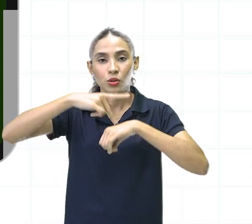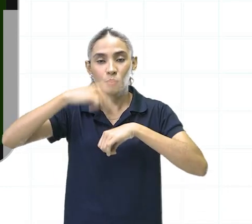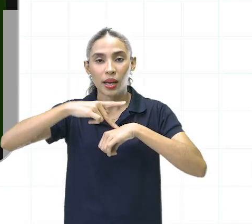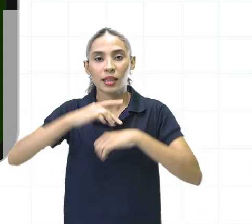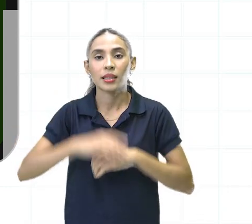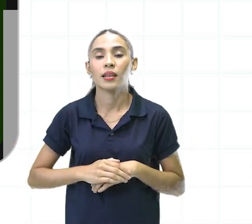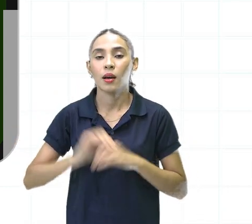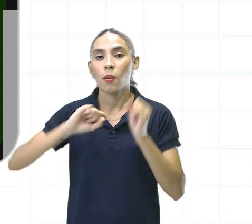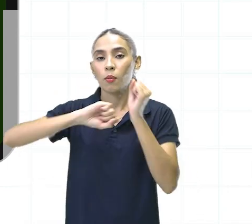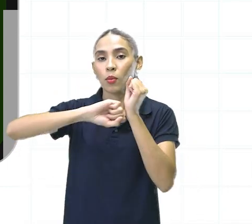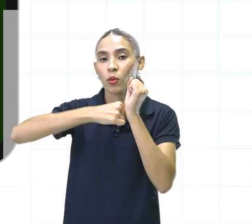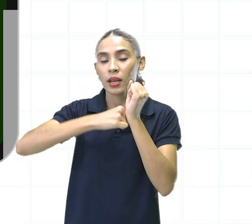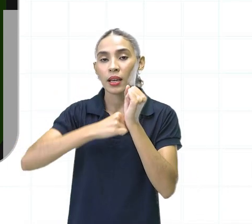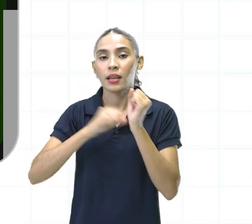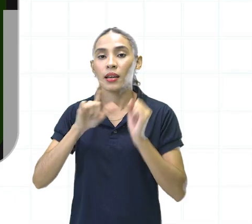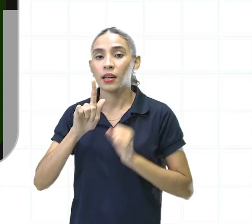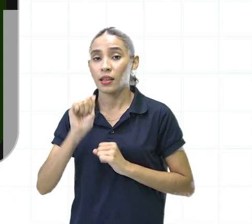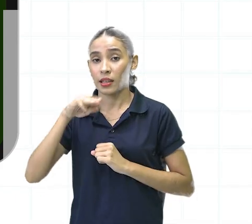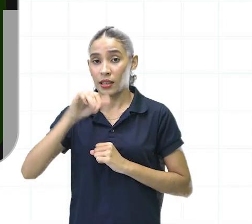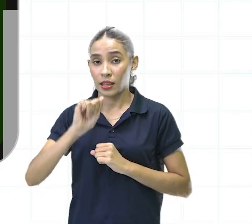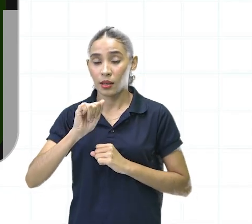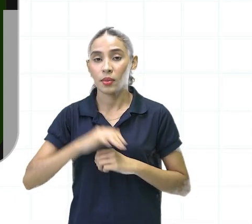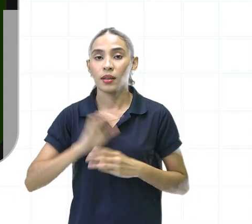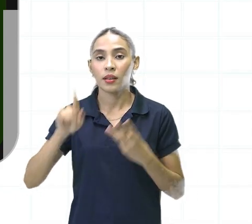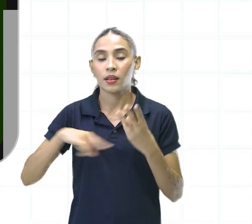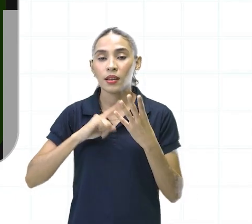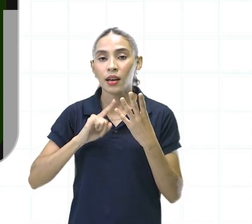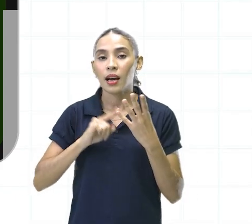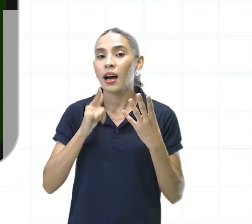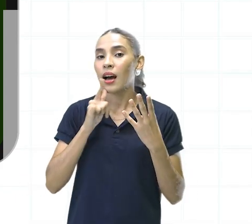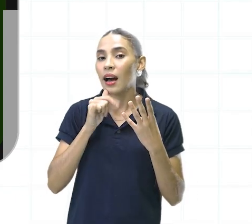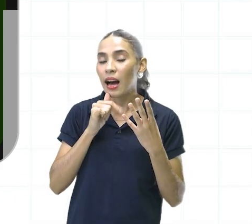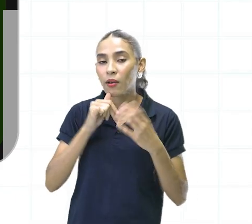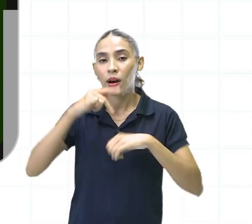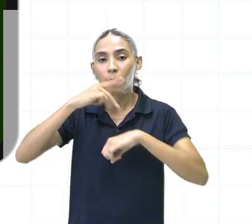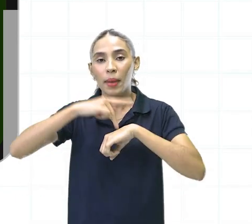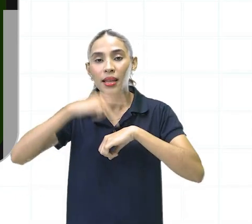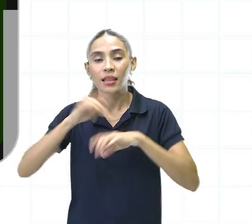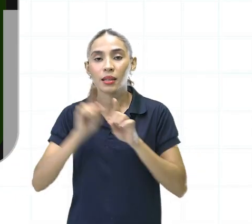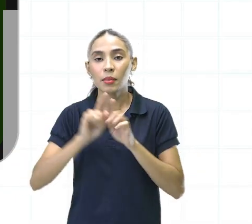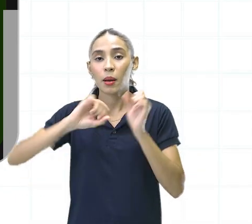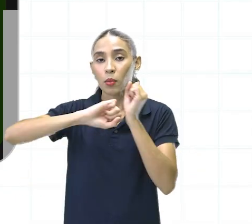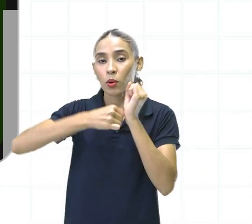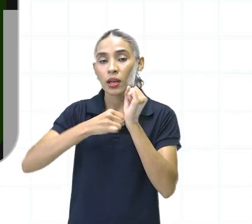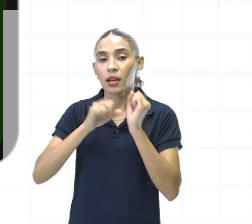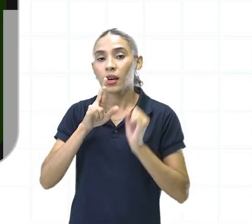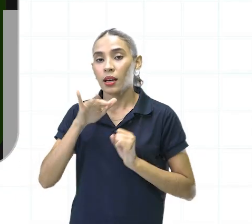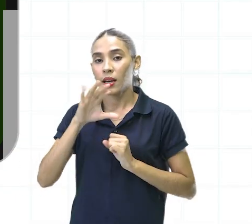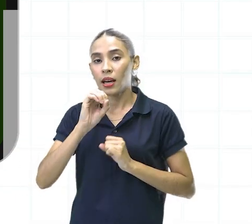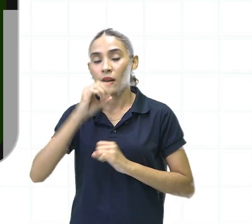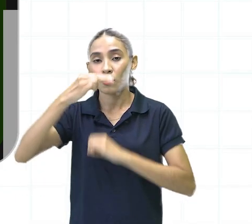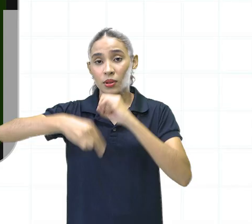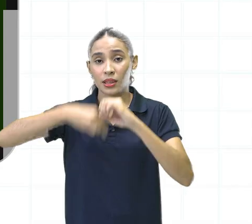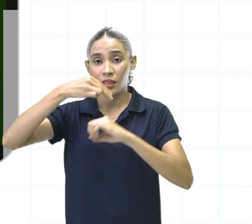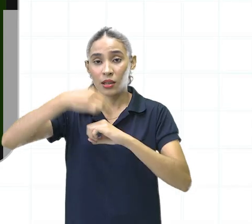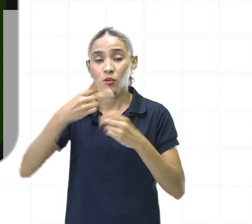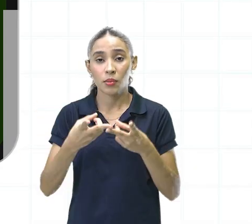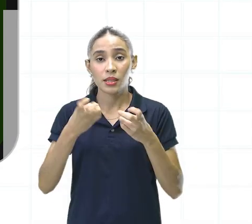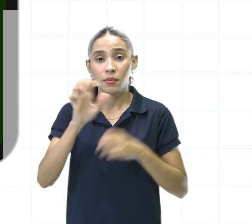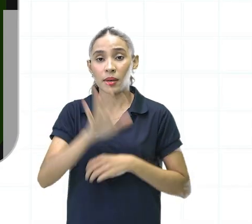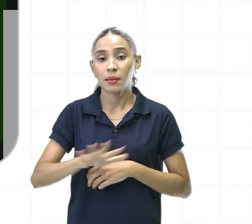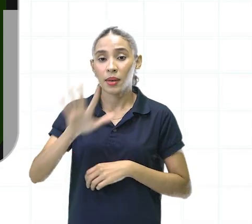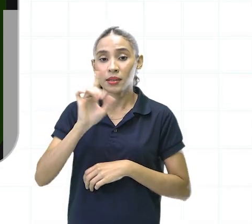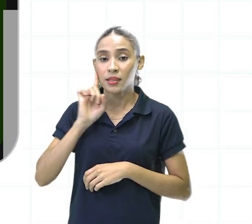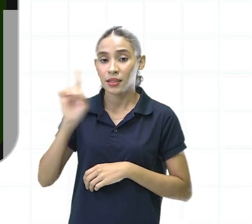os raios gama, e a água, o concreto, bloqueia raios de nêutrons, como você percebe aí,